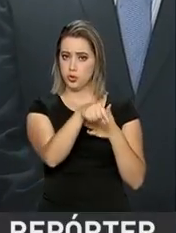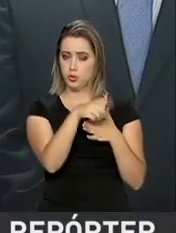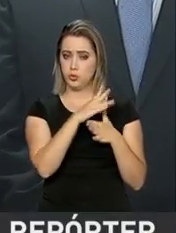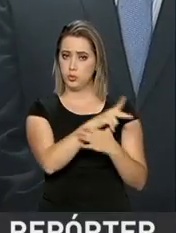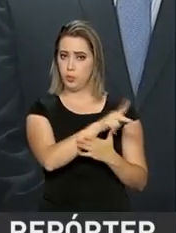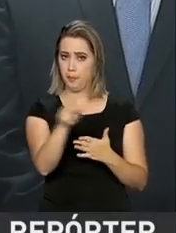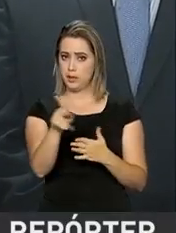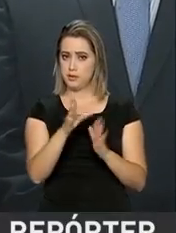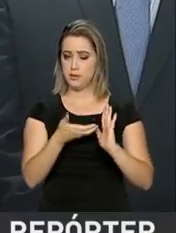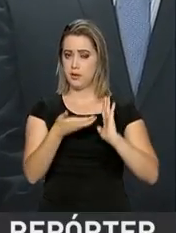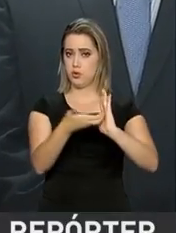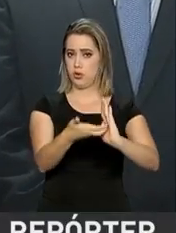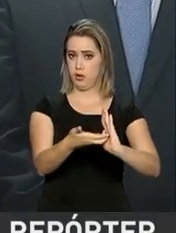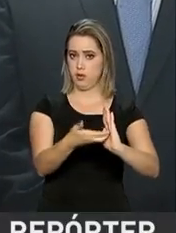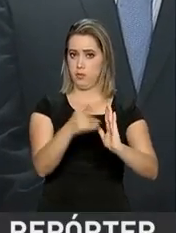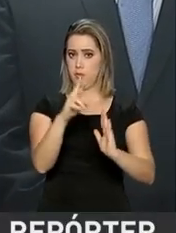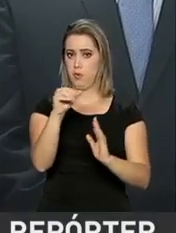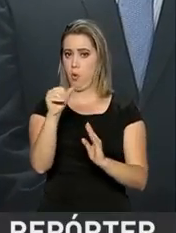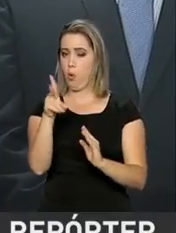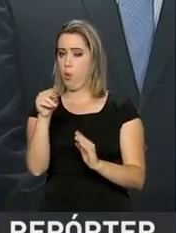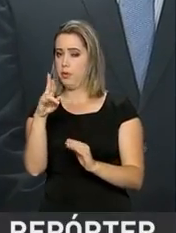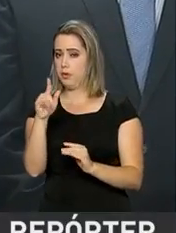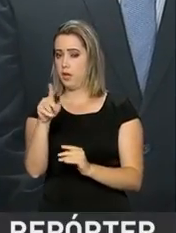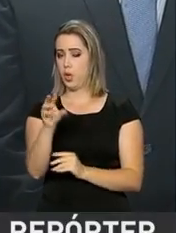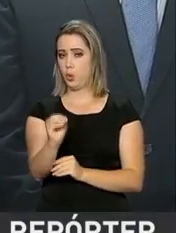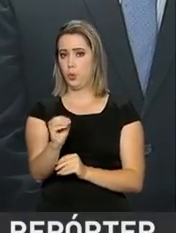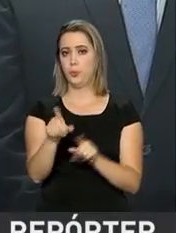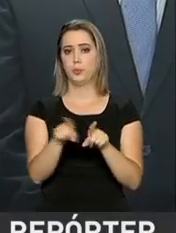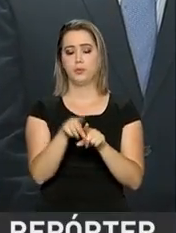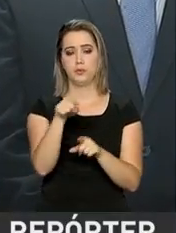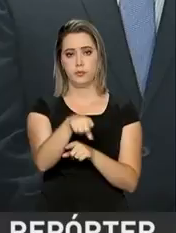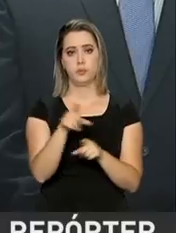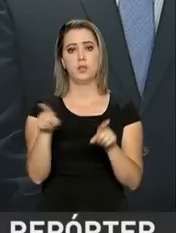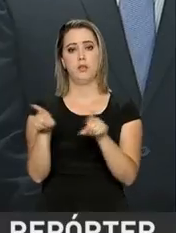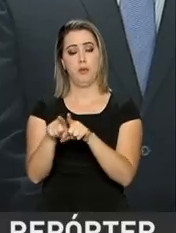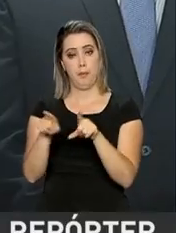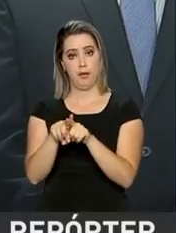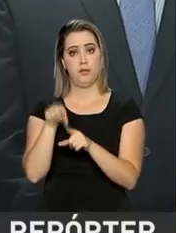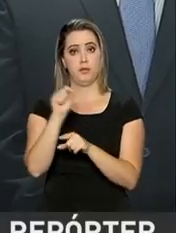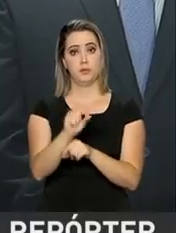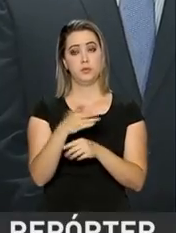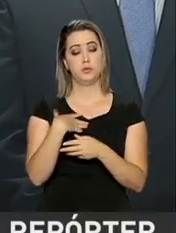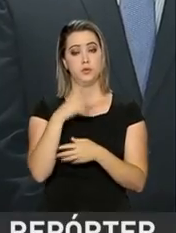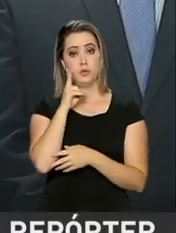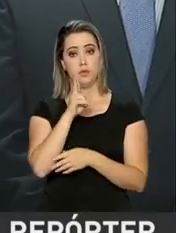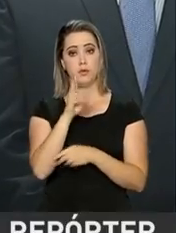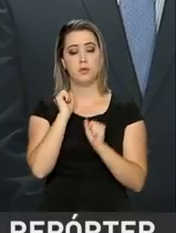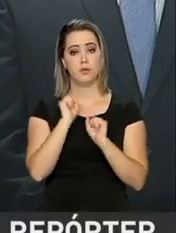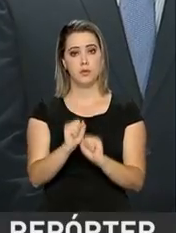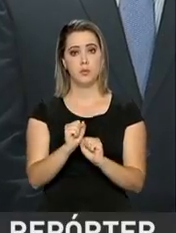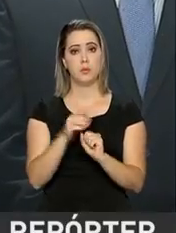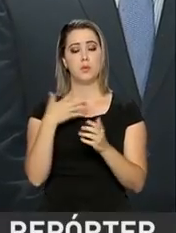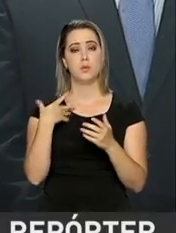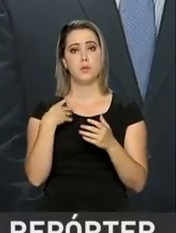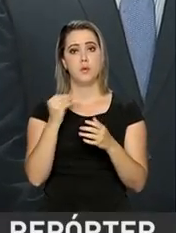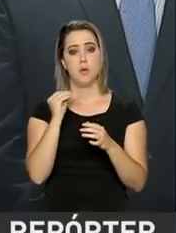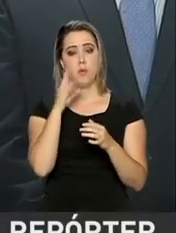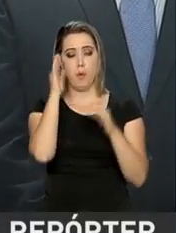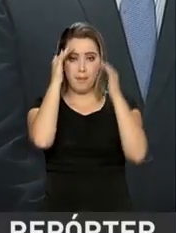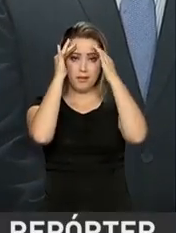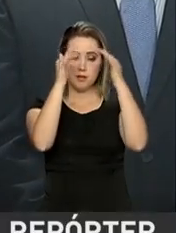câmara dos deputados rodrigo maia mas também levando em conta fundamentalmente